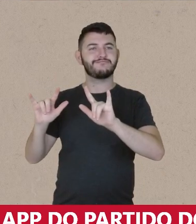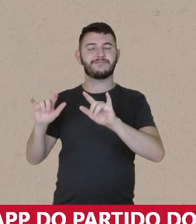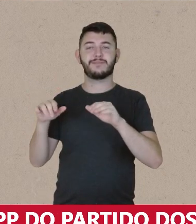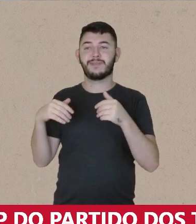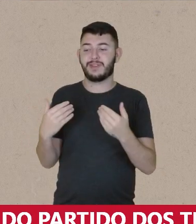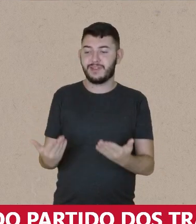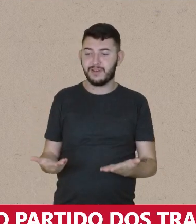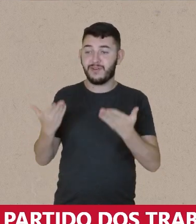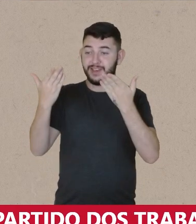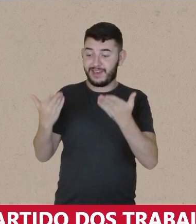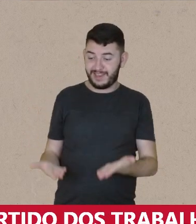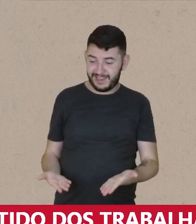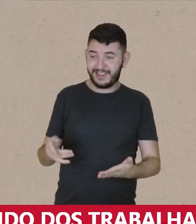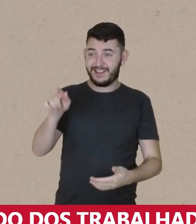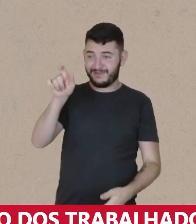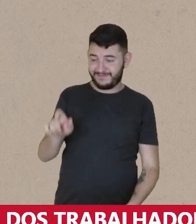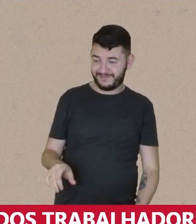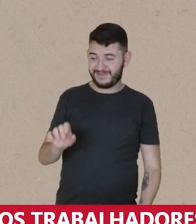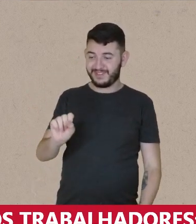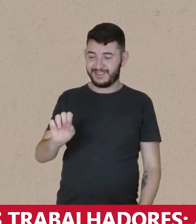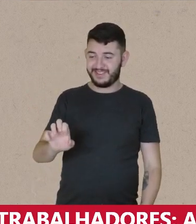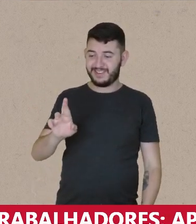Serginho, gerações